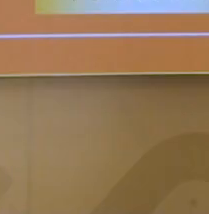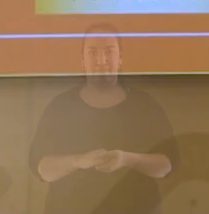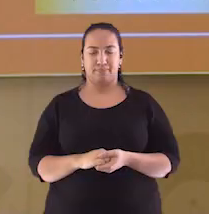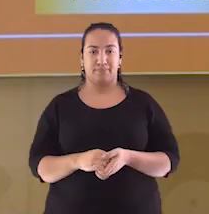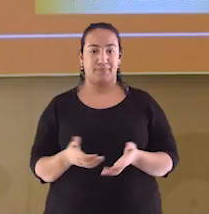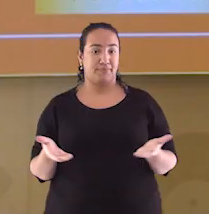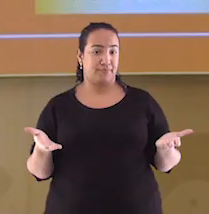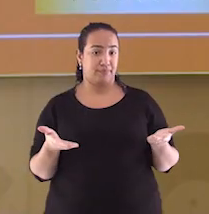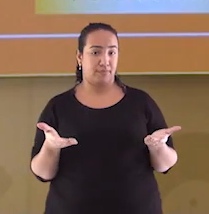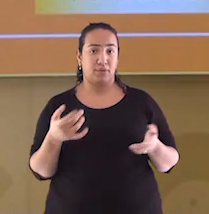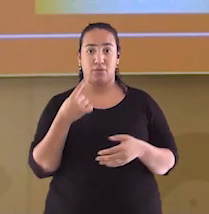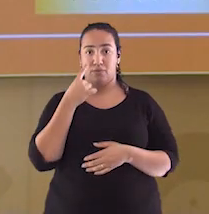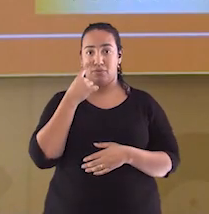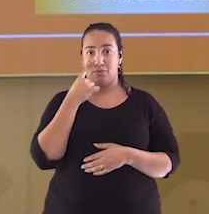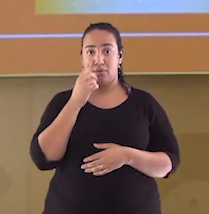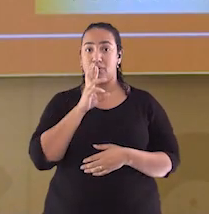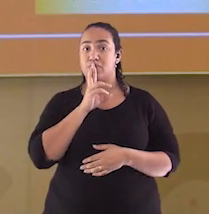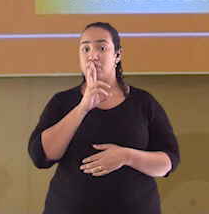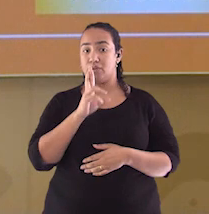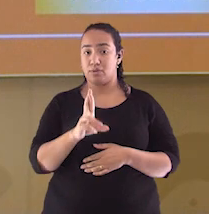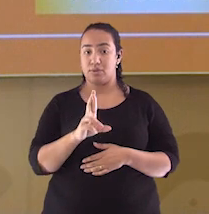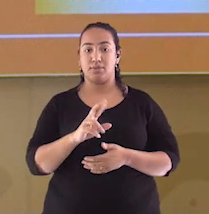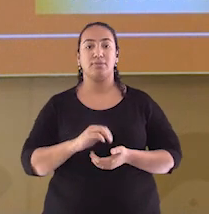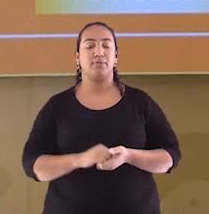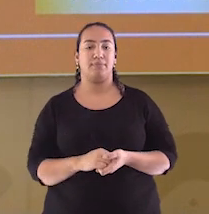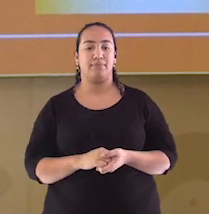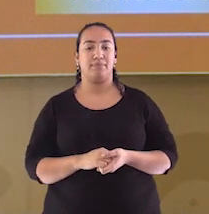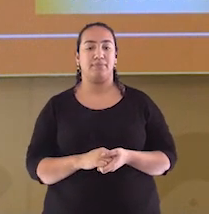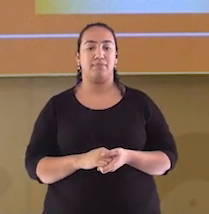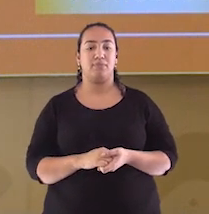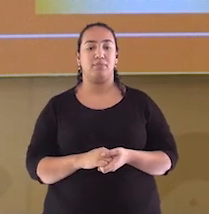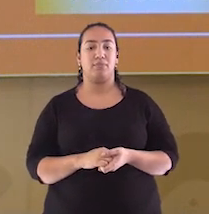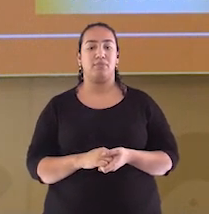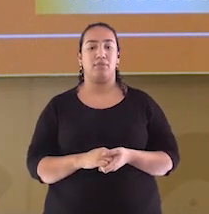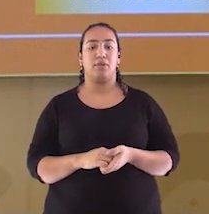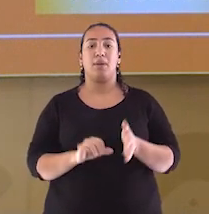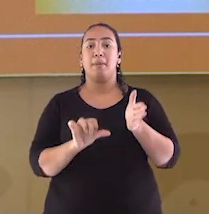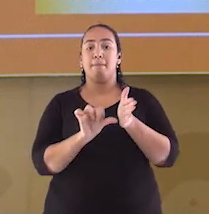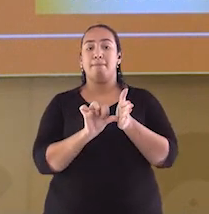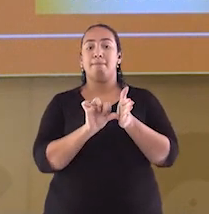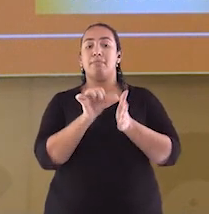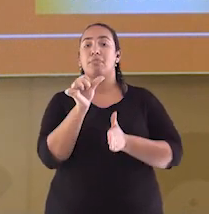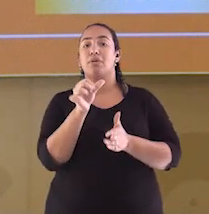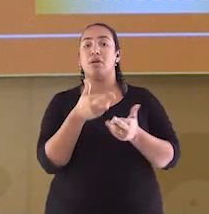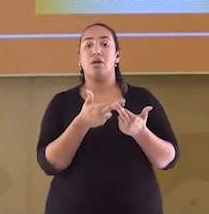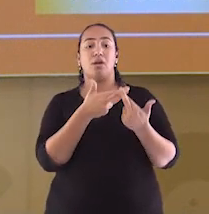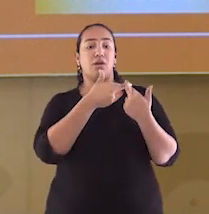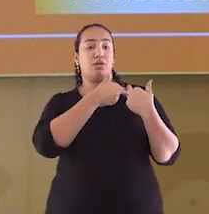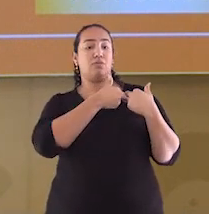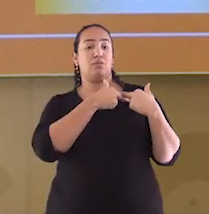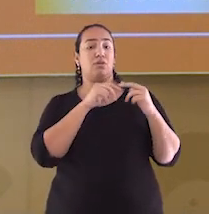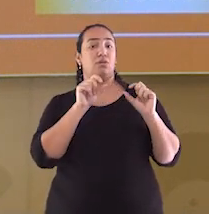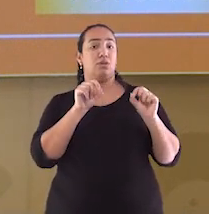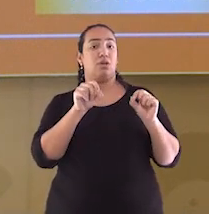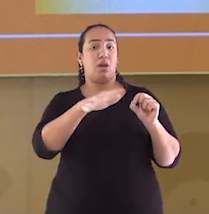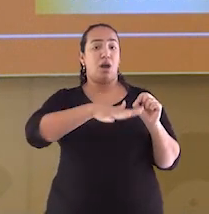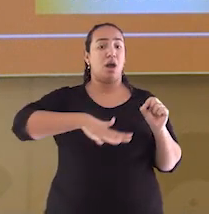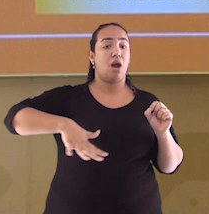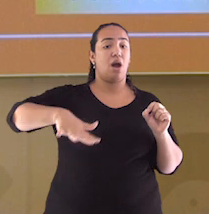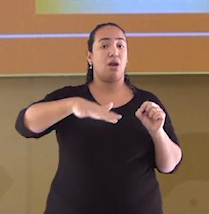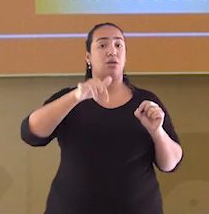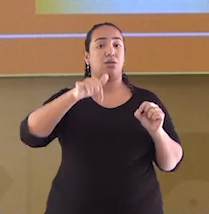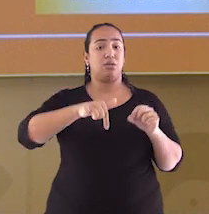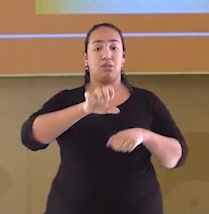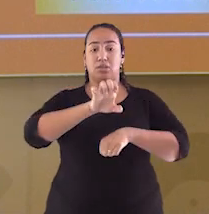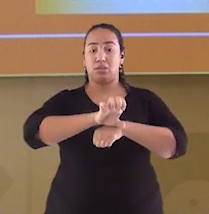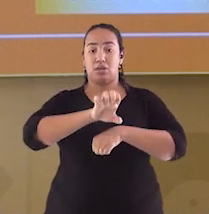Vamos corrigir? A primeira missão para conseguir aumentar o território do nosso